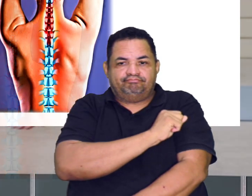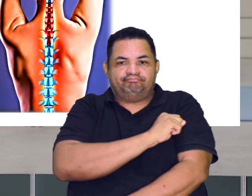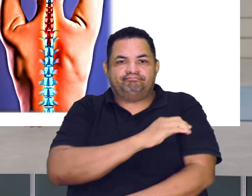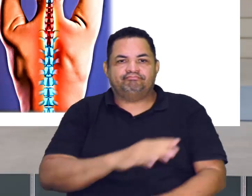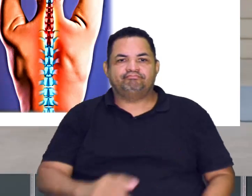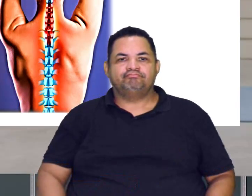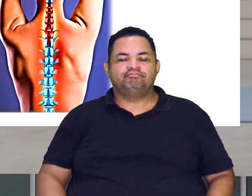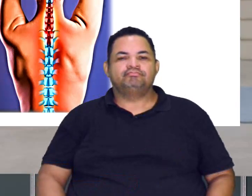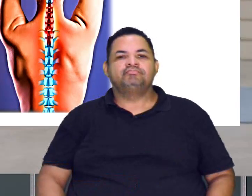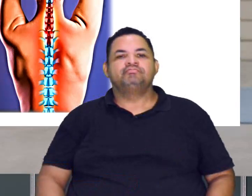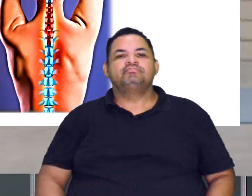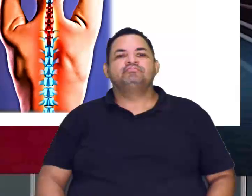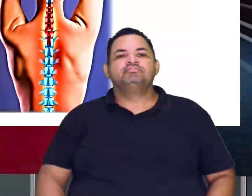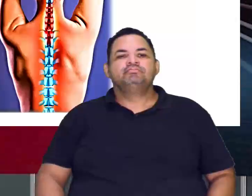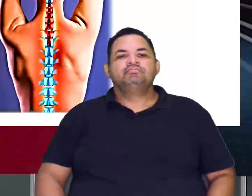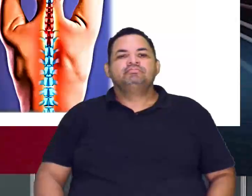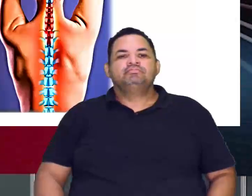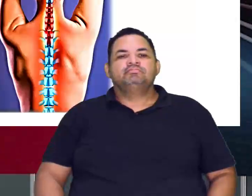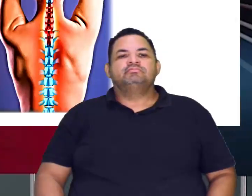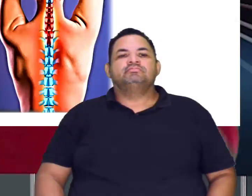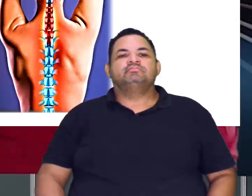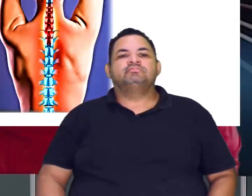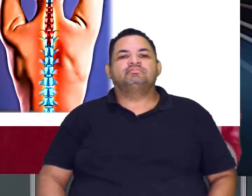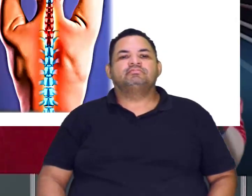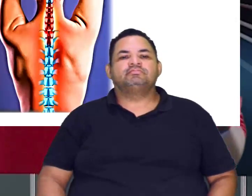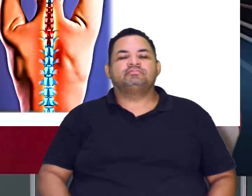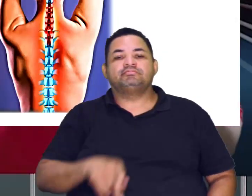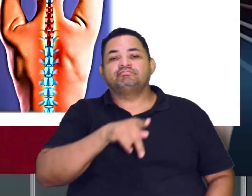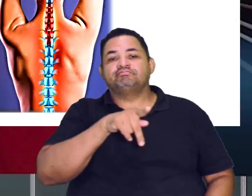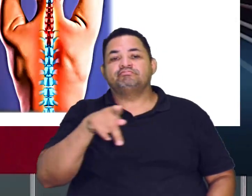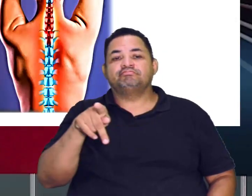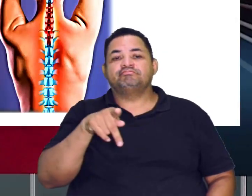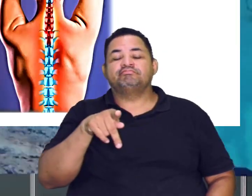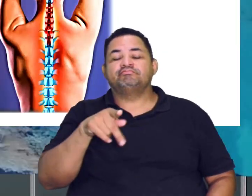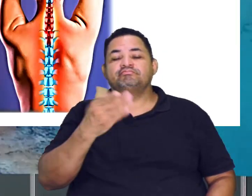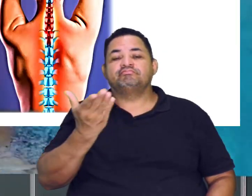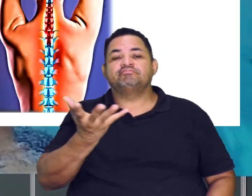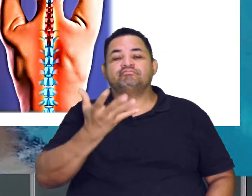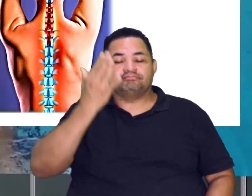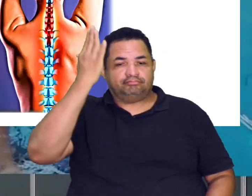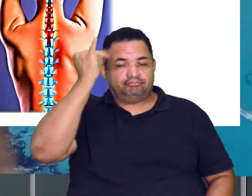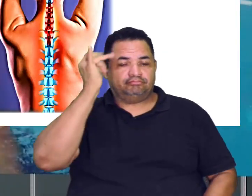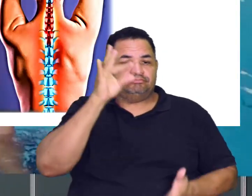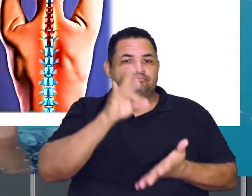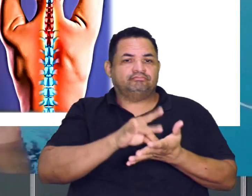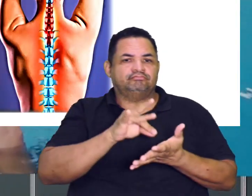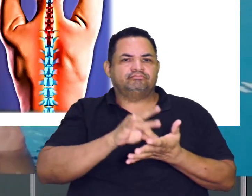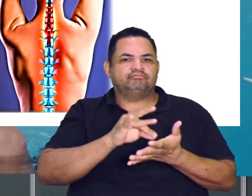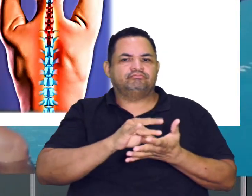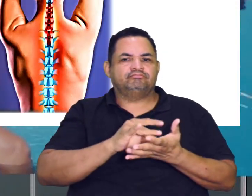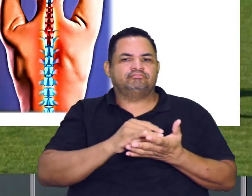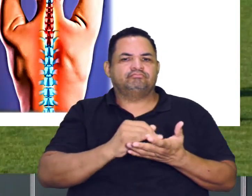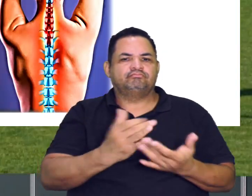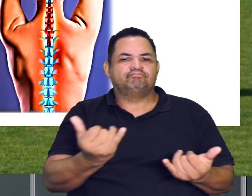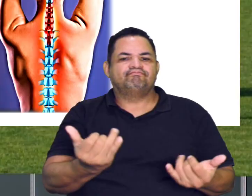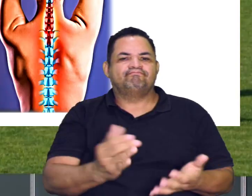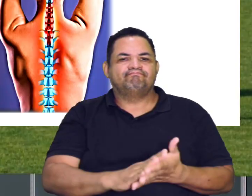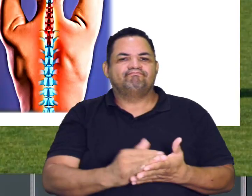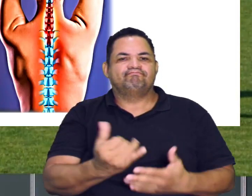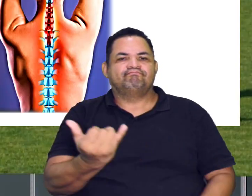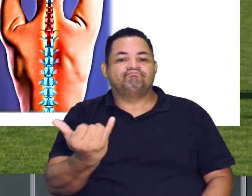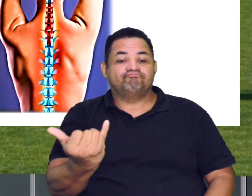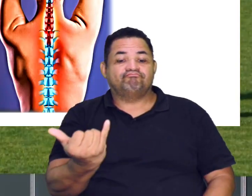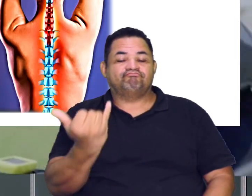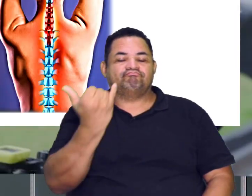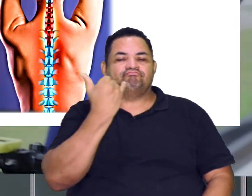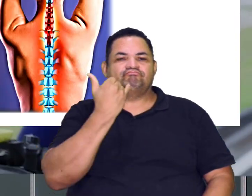comigo, olha aqui para mim. Isso, muito bem. Prof. Iris quer saber agora de verdade. Fala para mim, dá uma